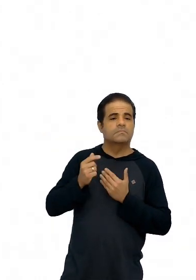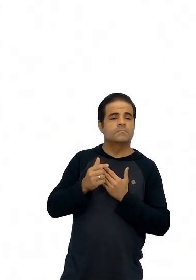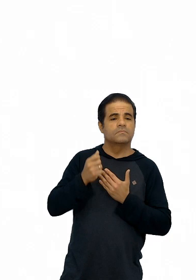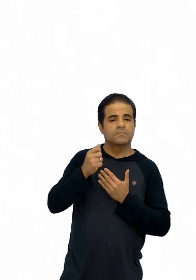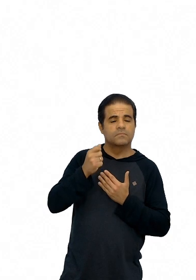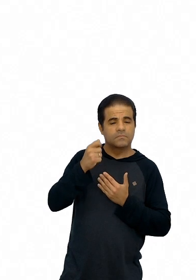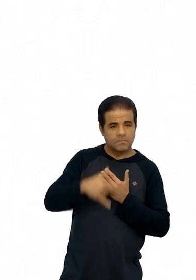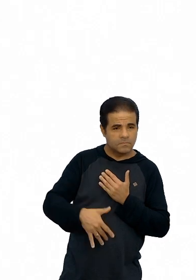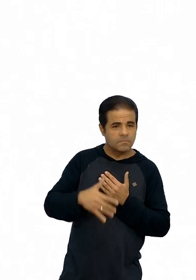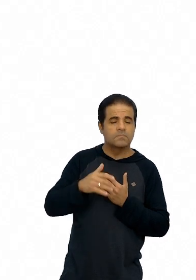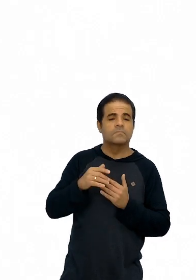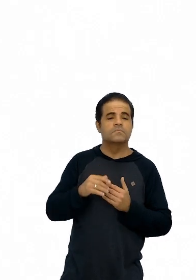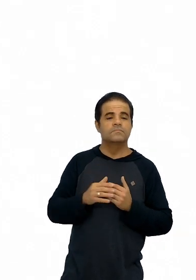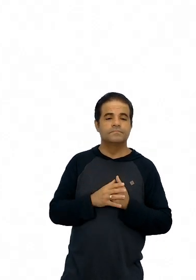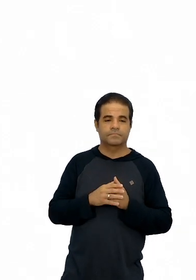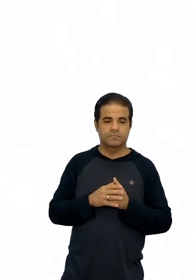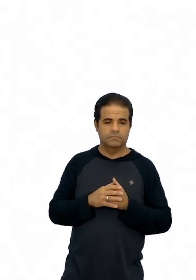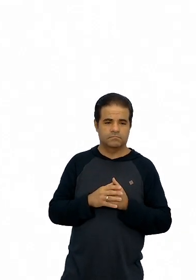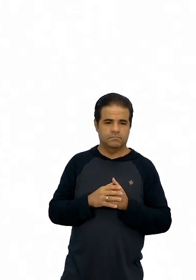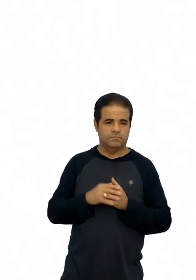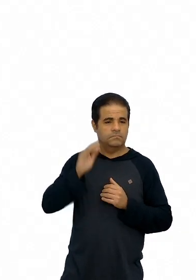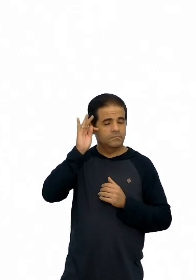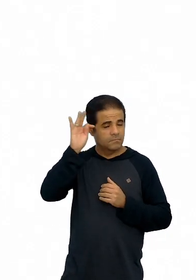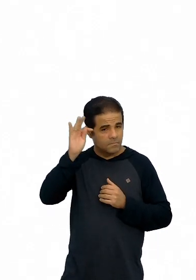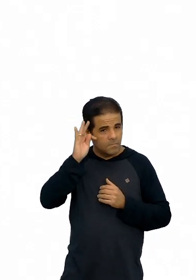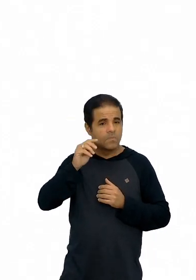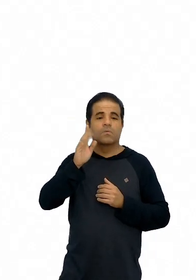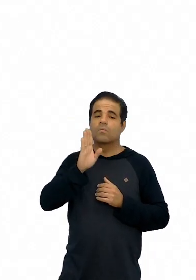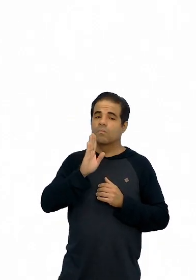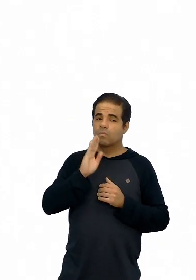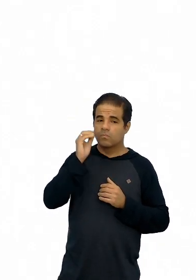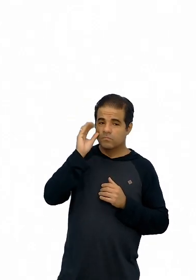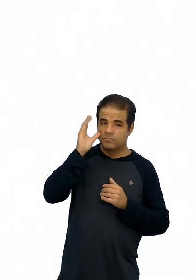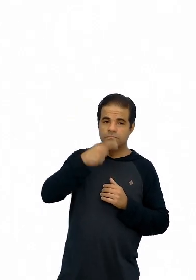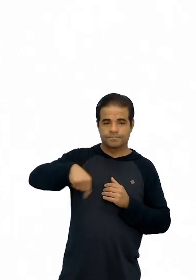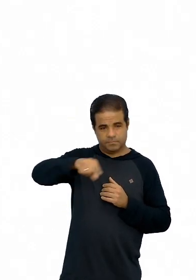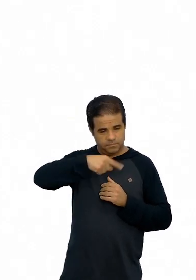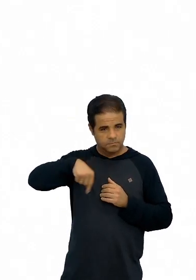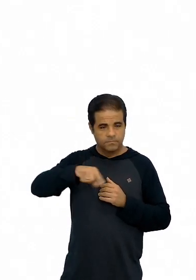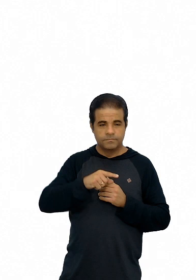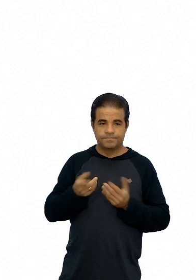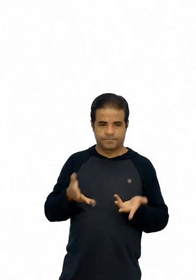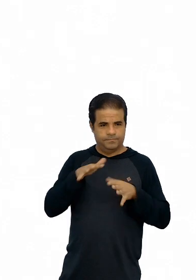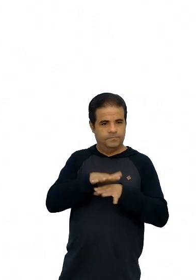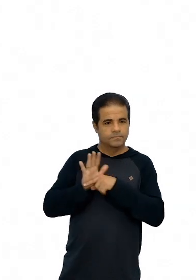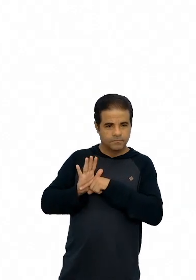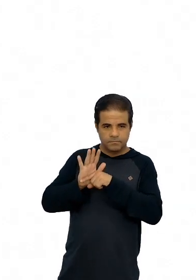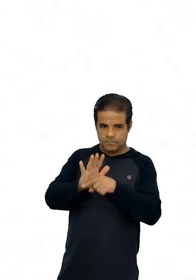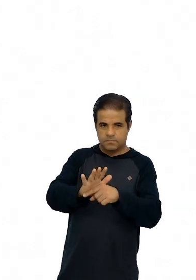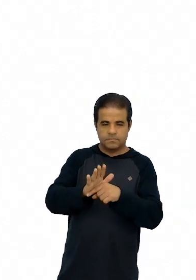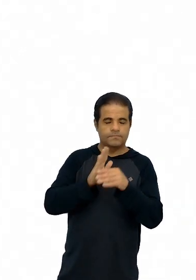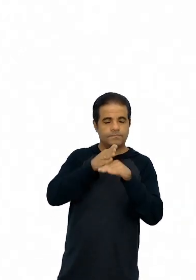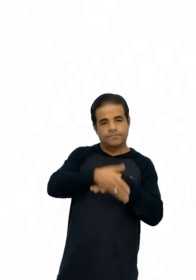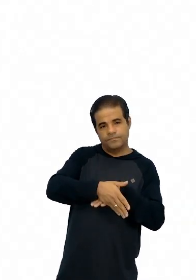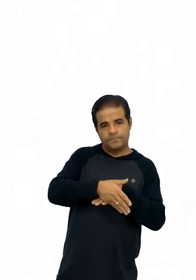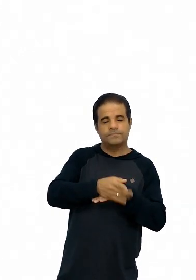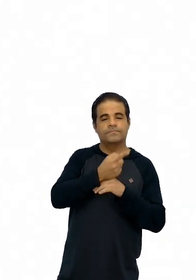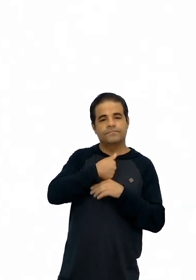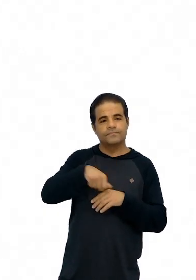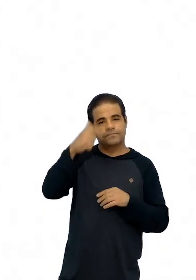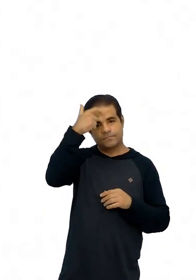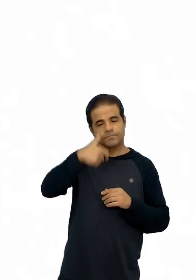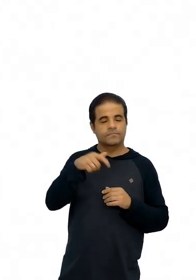dissertações, que são fundamentos teóricos, né? É um conhecimento nosso que agrega ali para a nossa atuação